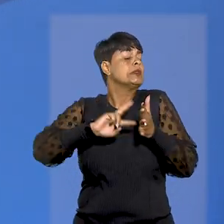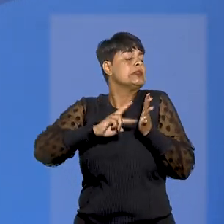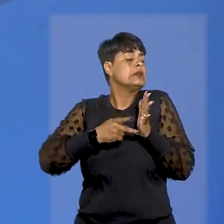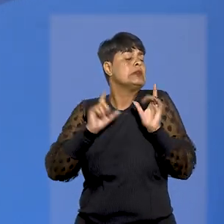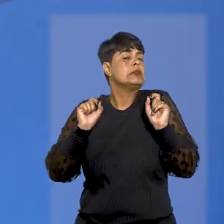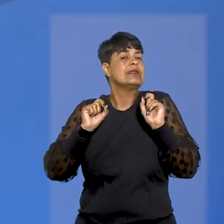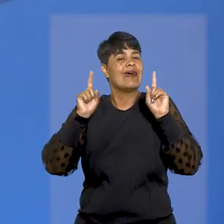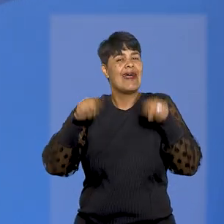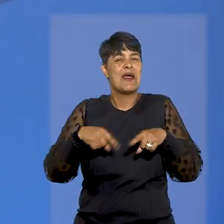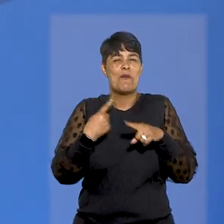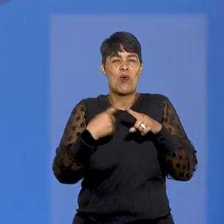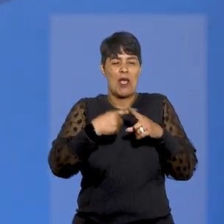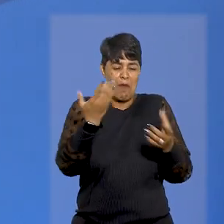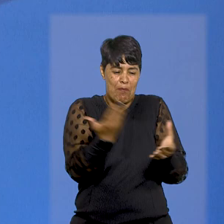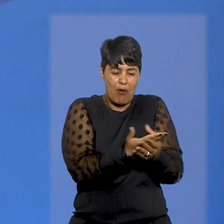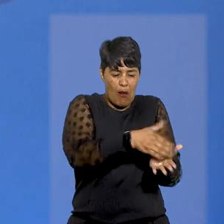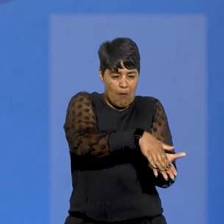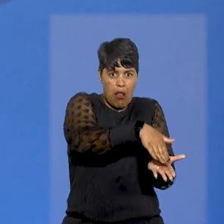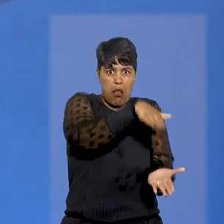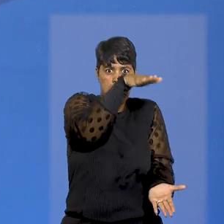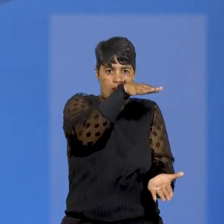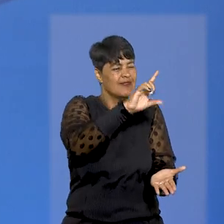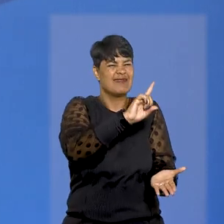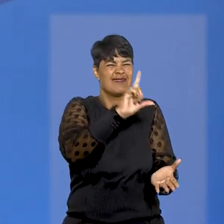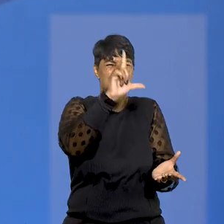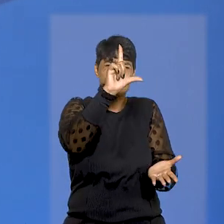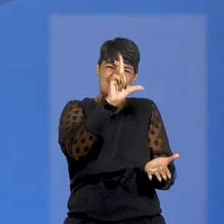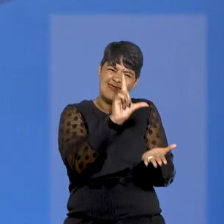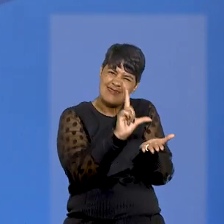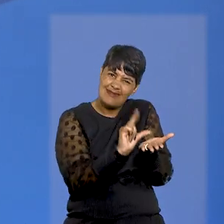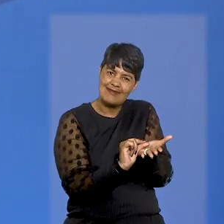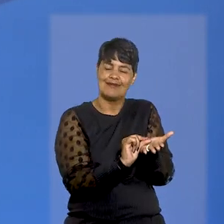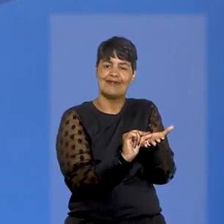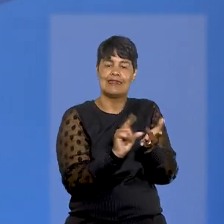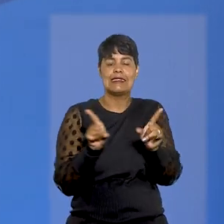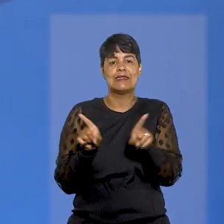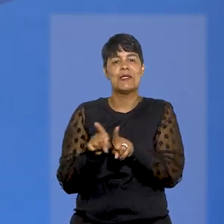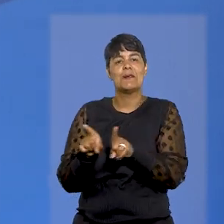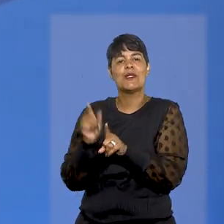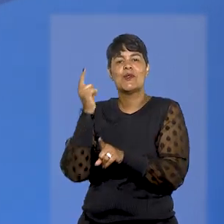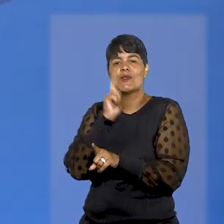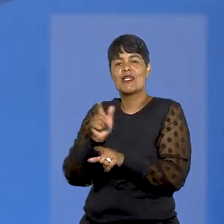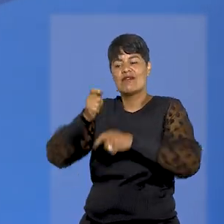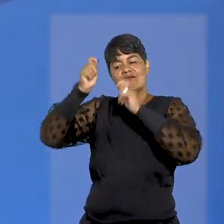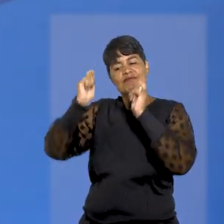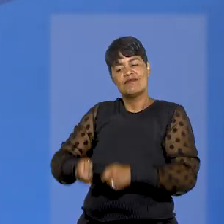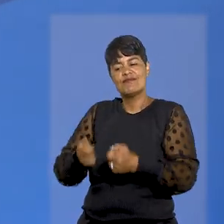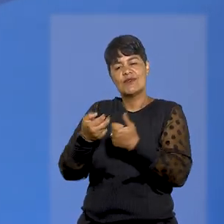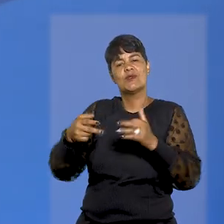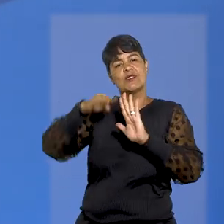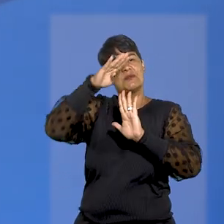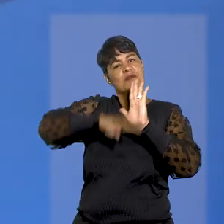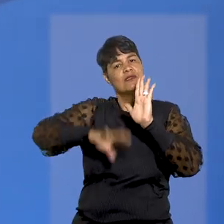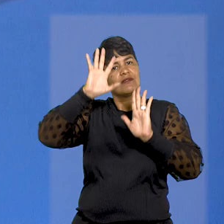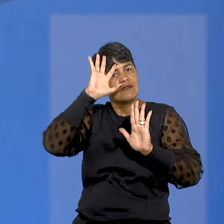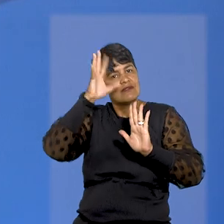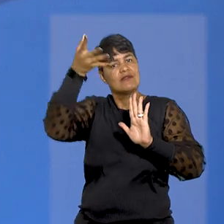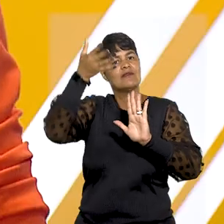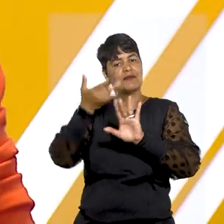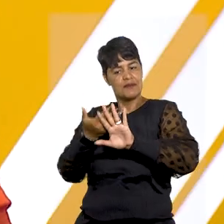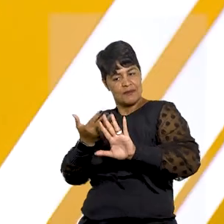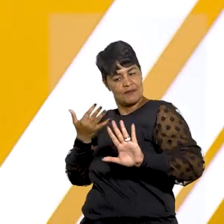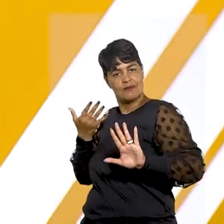reduzir a sobrecarga processual otimizar o julgamentos e fortalecer o sistema de precedentes